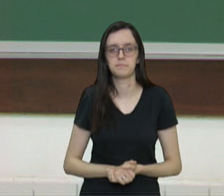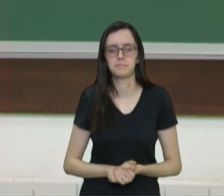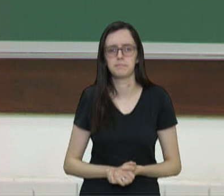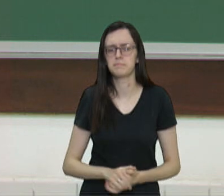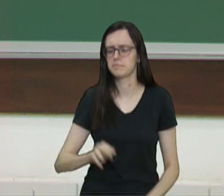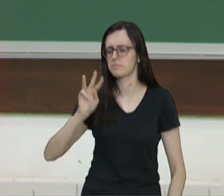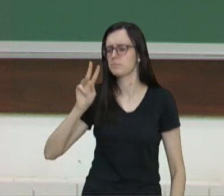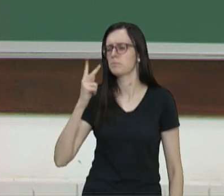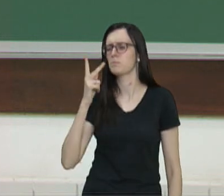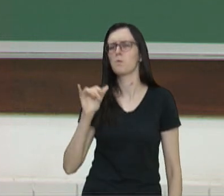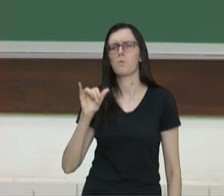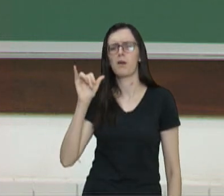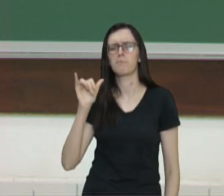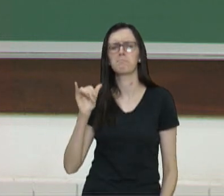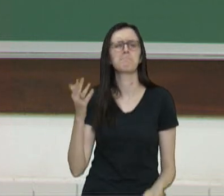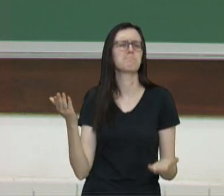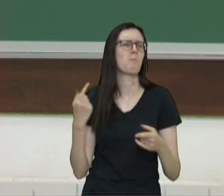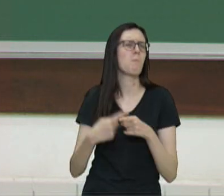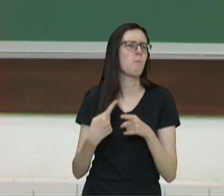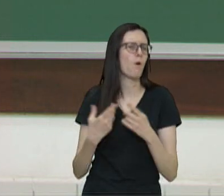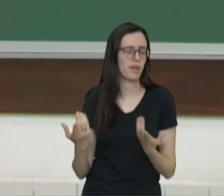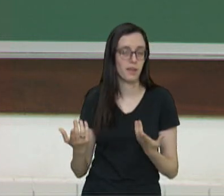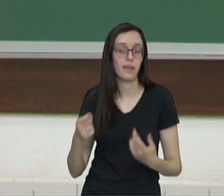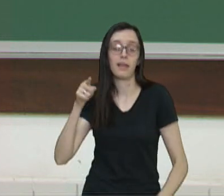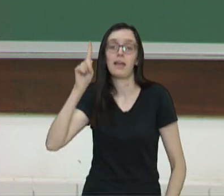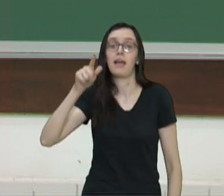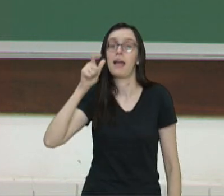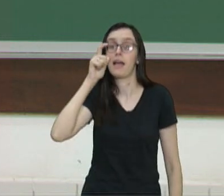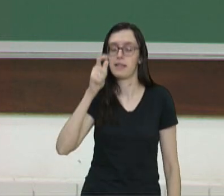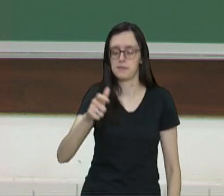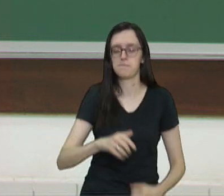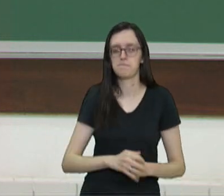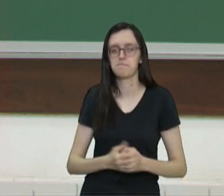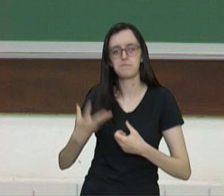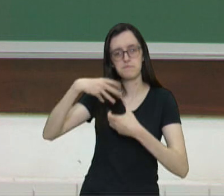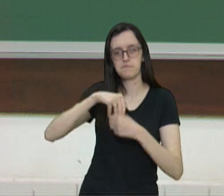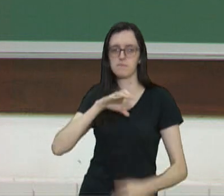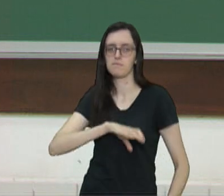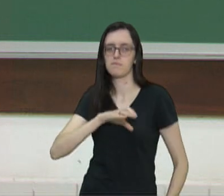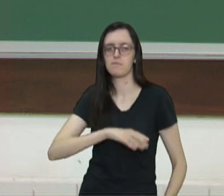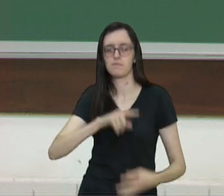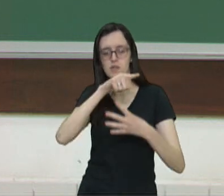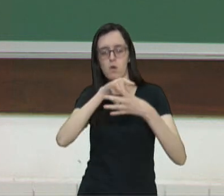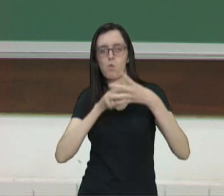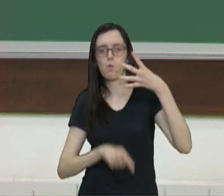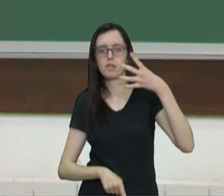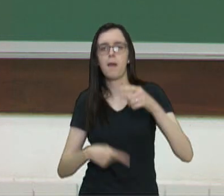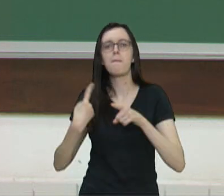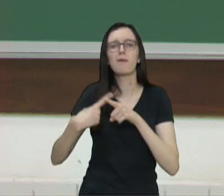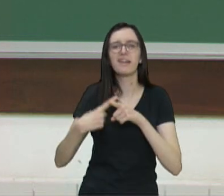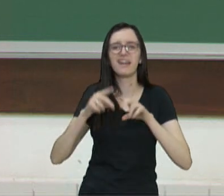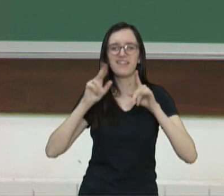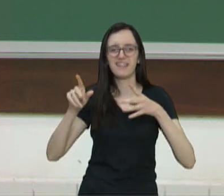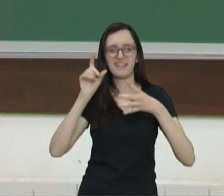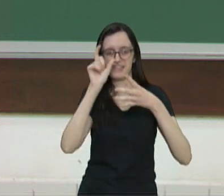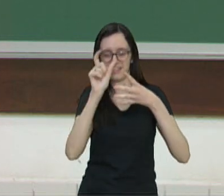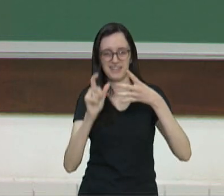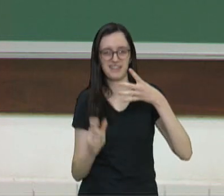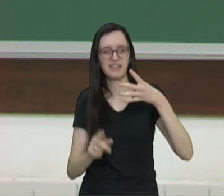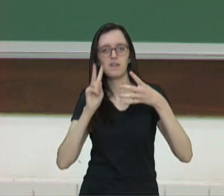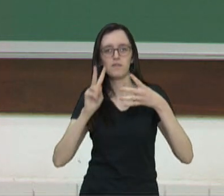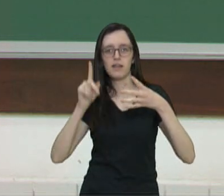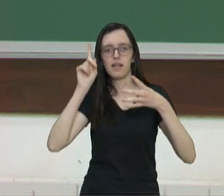Why? Por quê? Esse é um pronome bem interessante. Em língua portuguesa, eu tenho 4 porquês. Eu tenho o